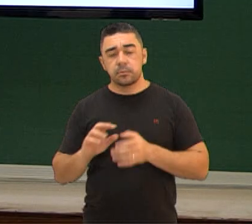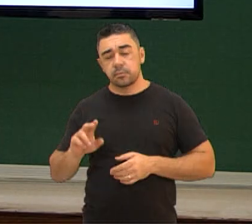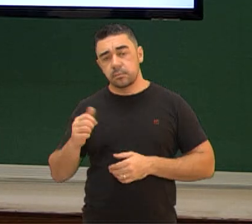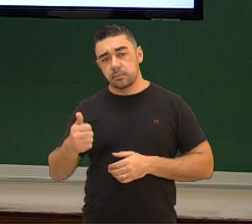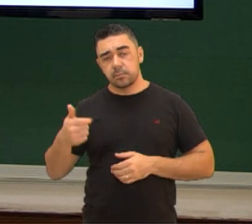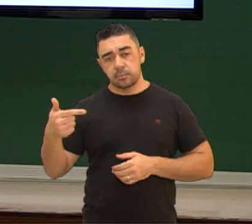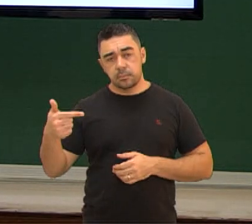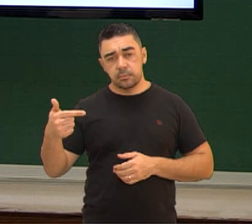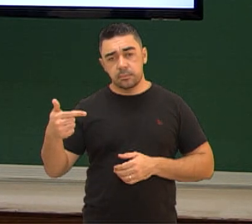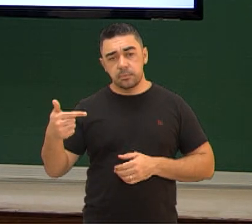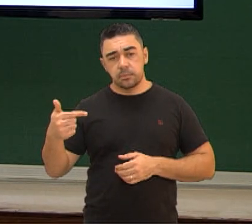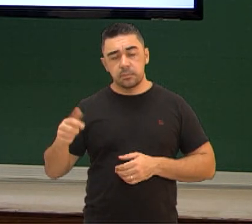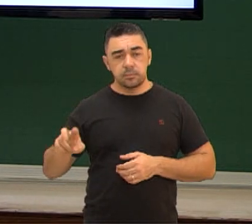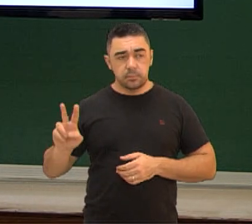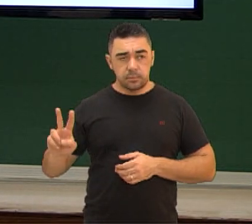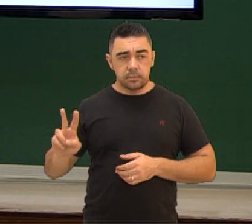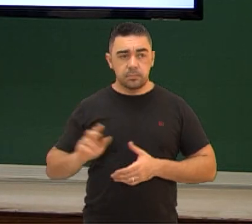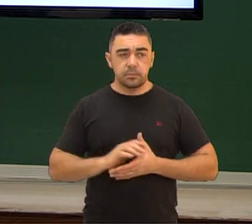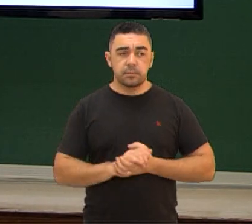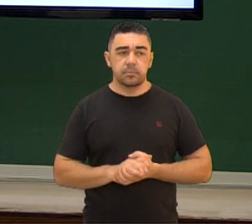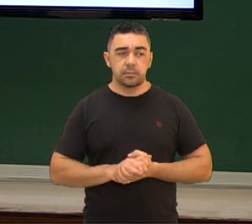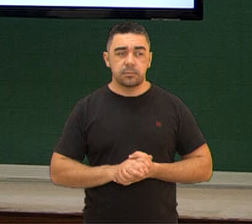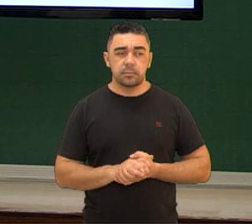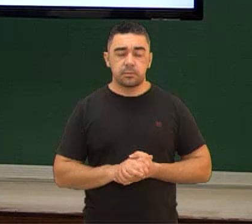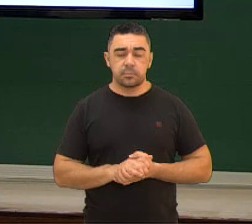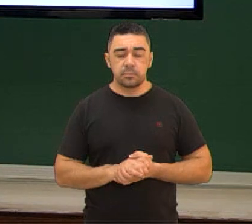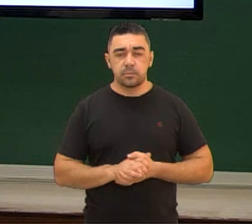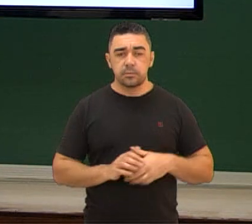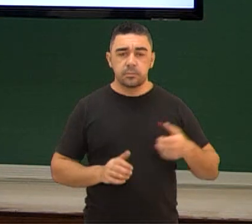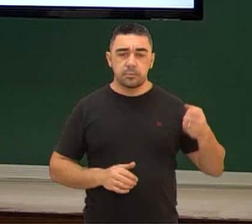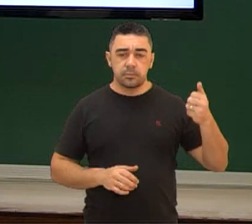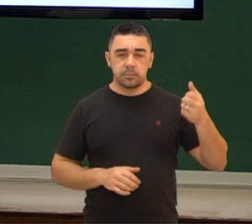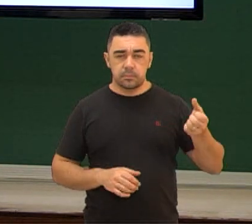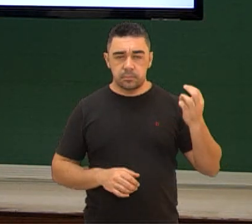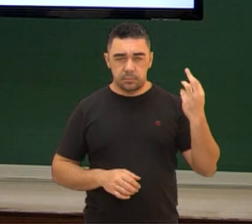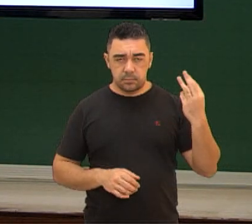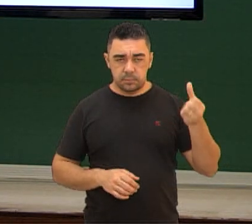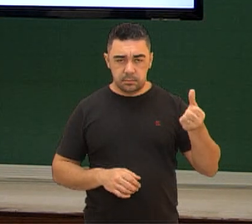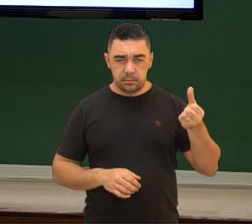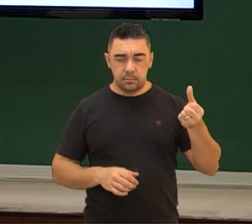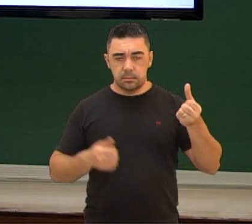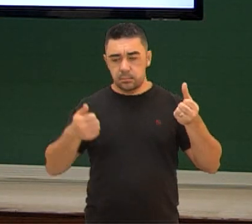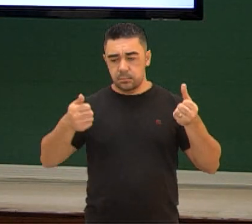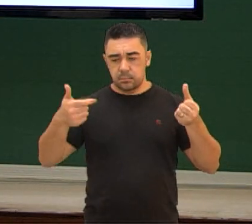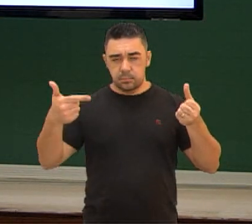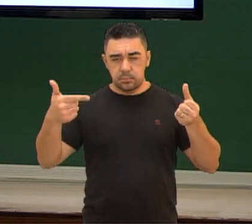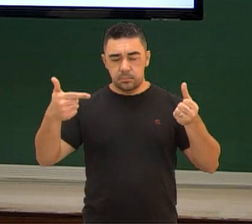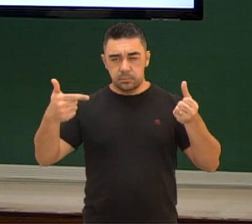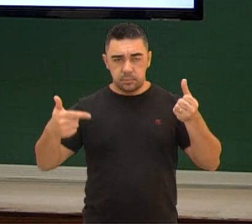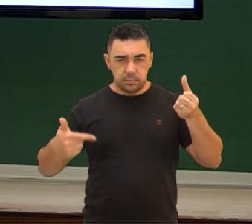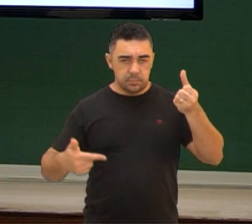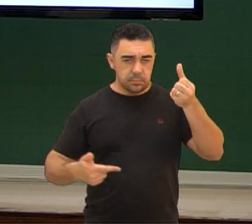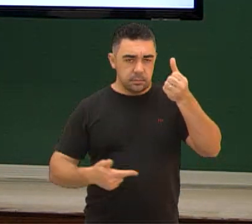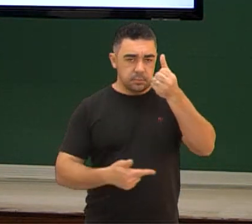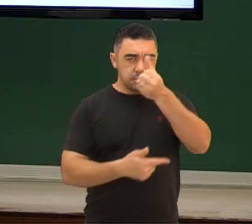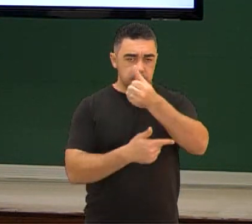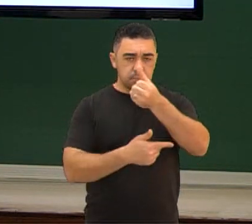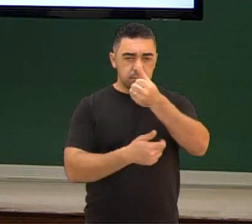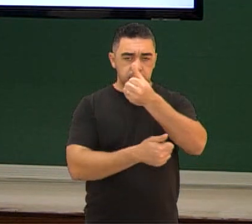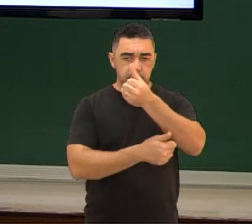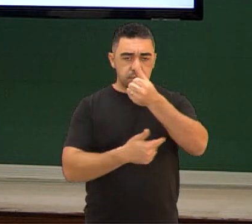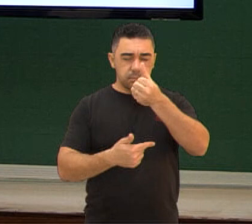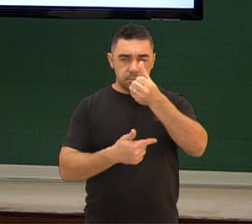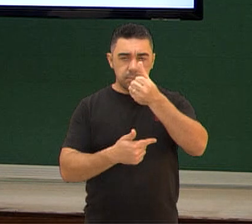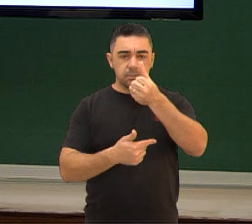12 volts, ela que fornece. 12 volts com 36 watts, pego o 12 que está multiplicando, passo para o outro membro